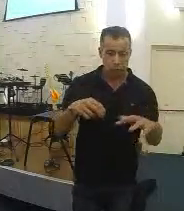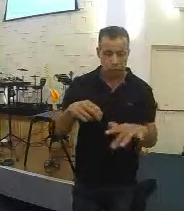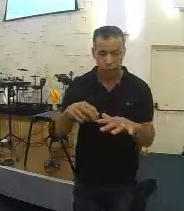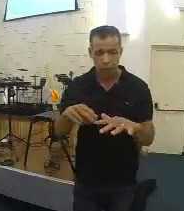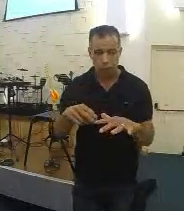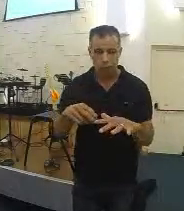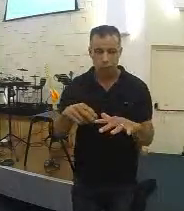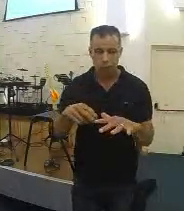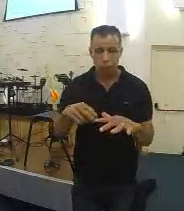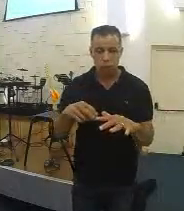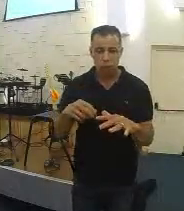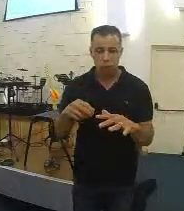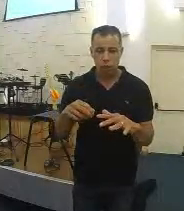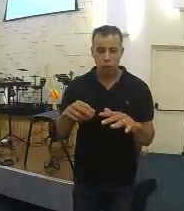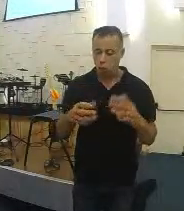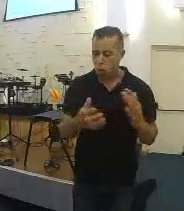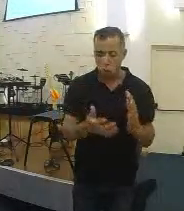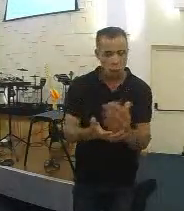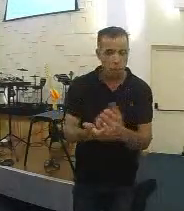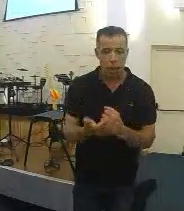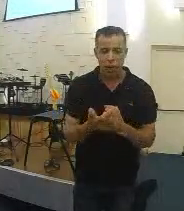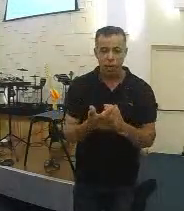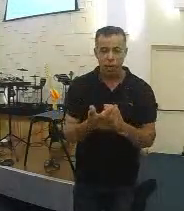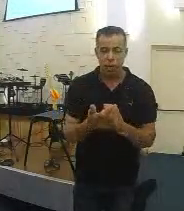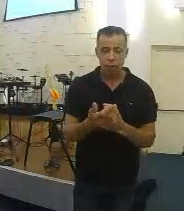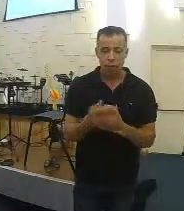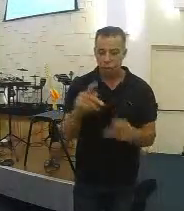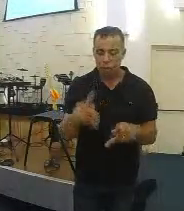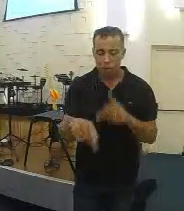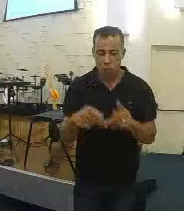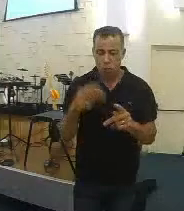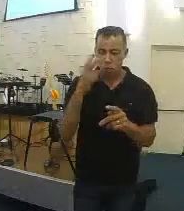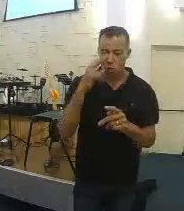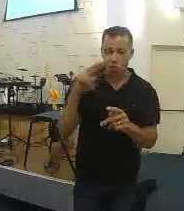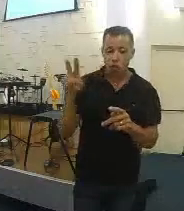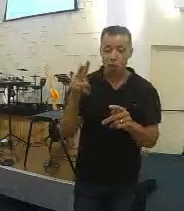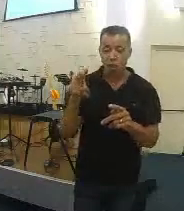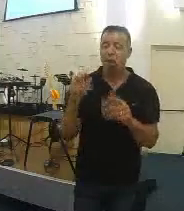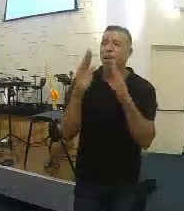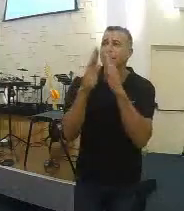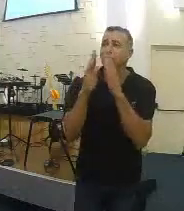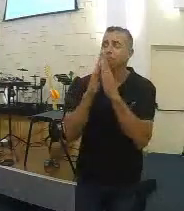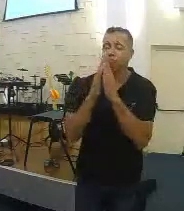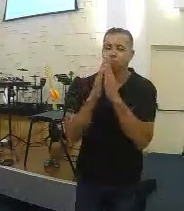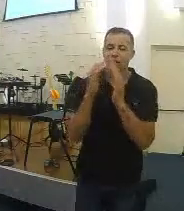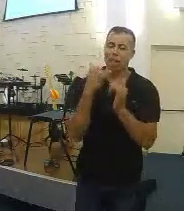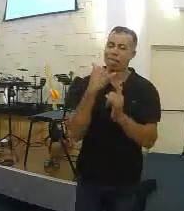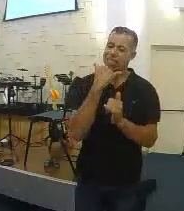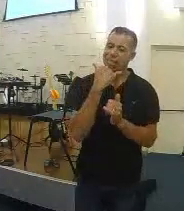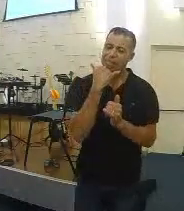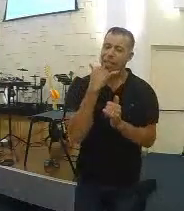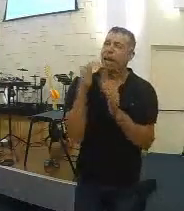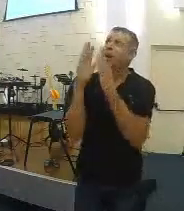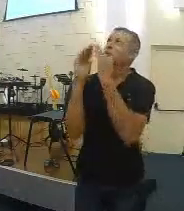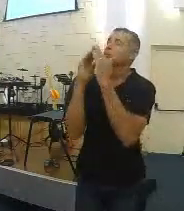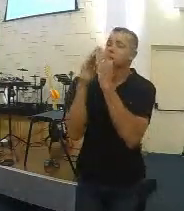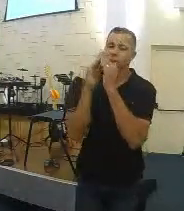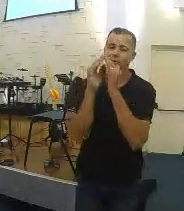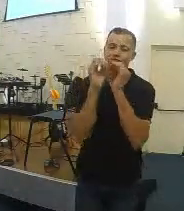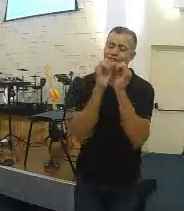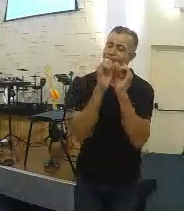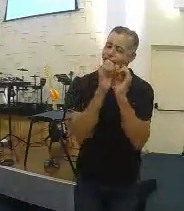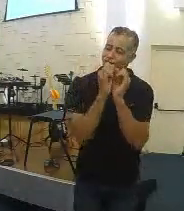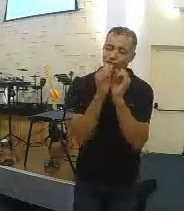via que a invasão era a punição do Deus Santo, se arrependia, clamava a Deus por livramento,